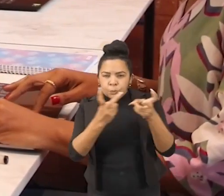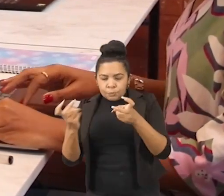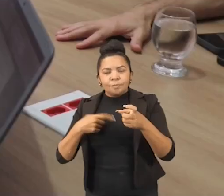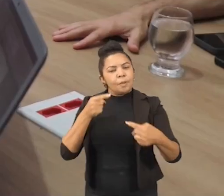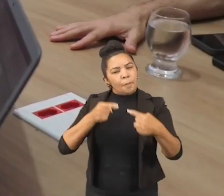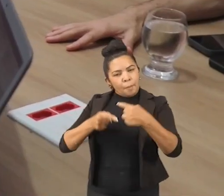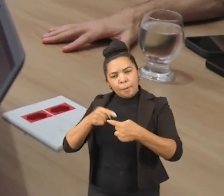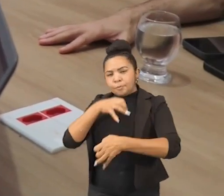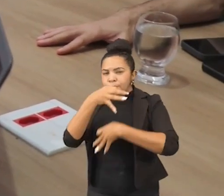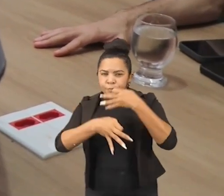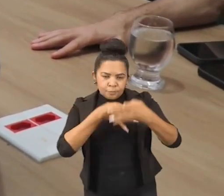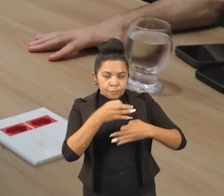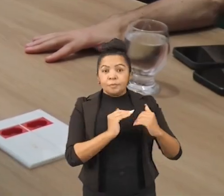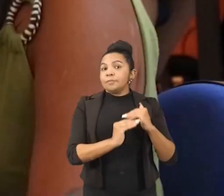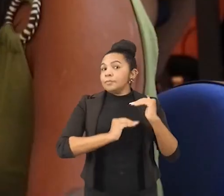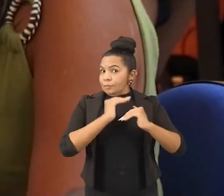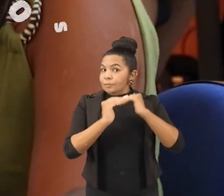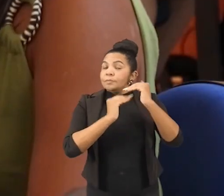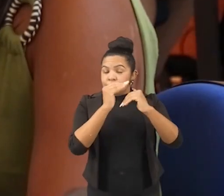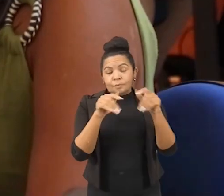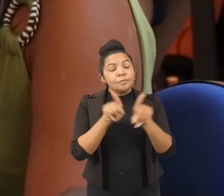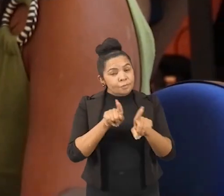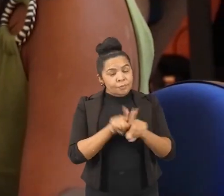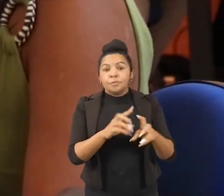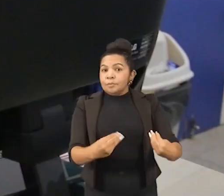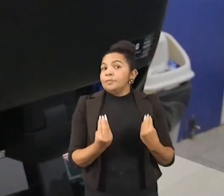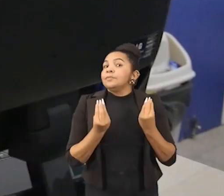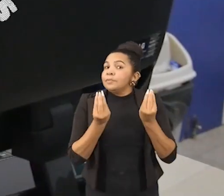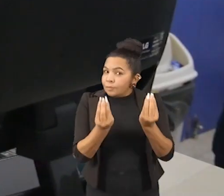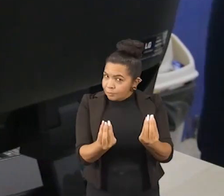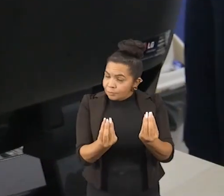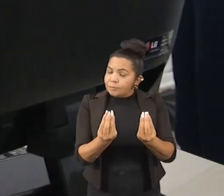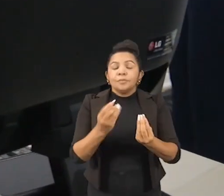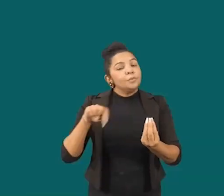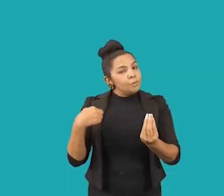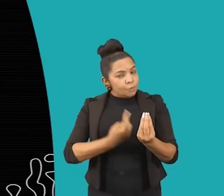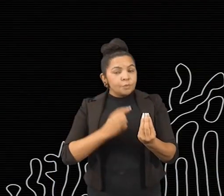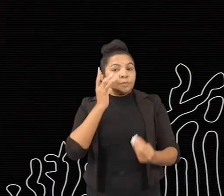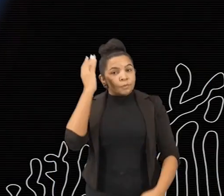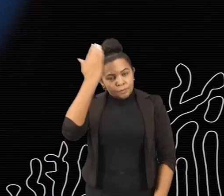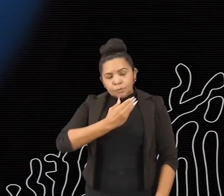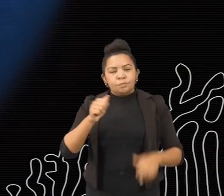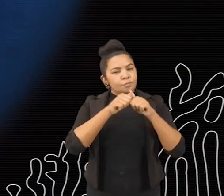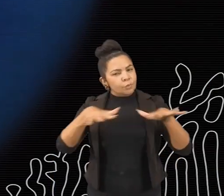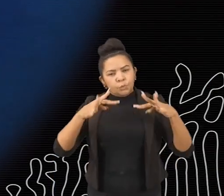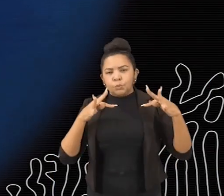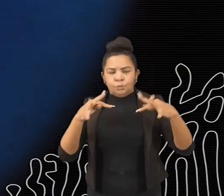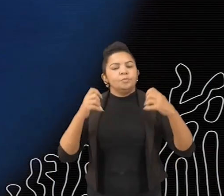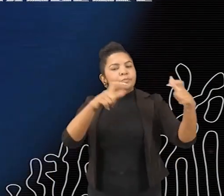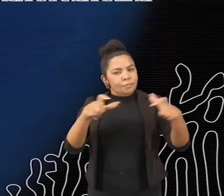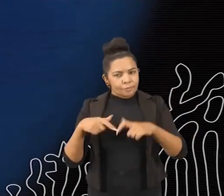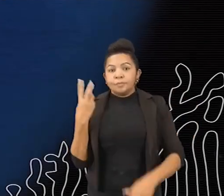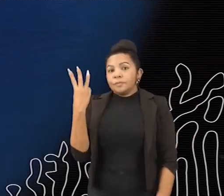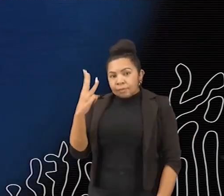pesquisamos, discutimos, desenvolvemos e entregamos. Nossa presença abrange